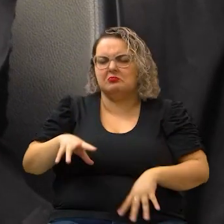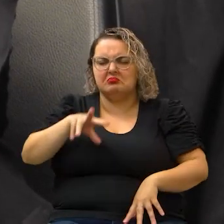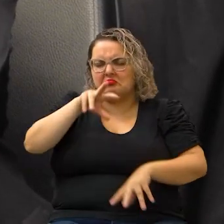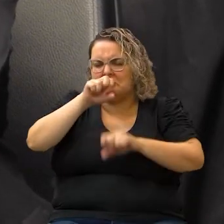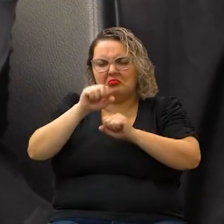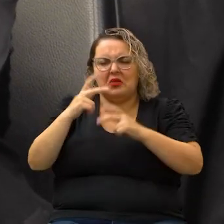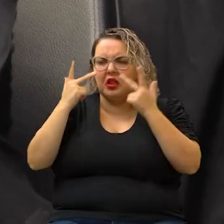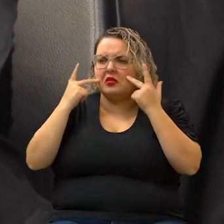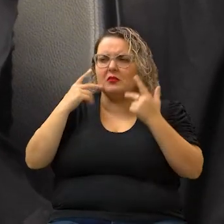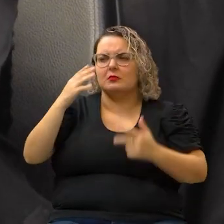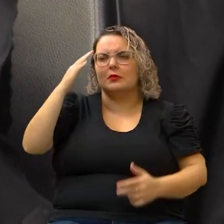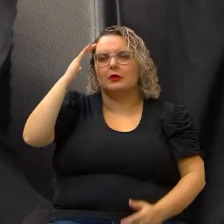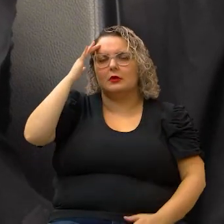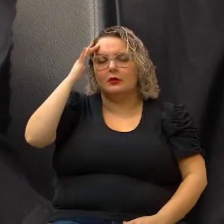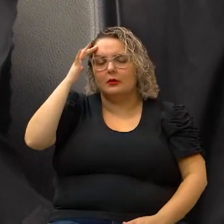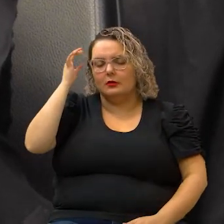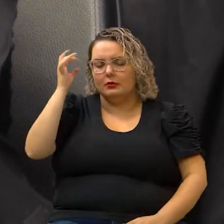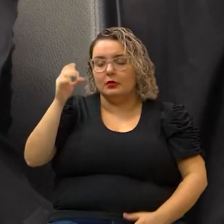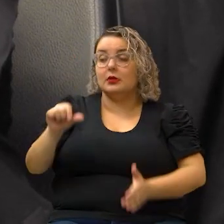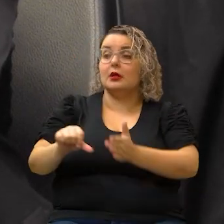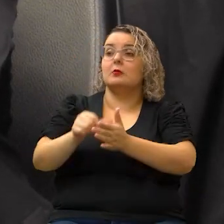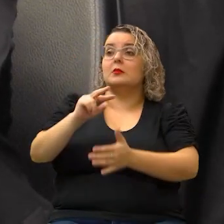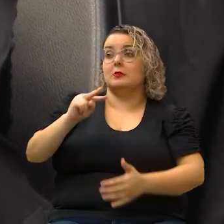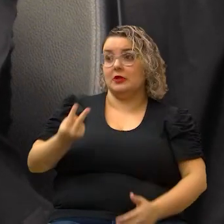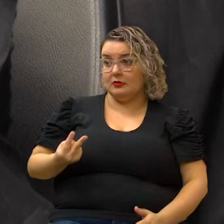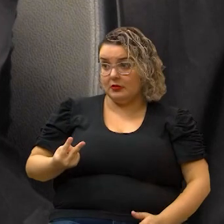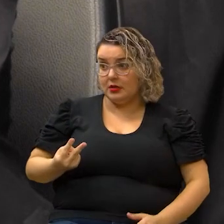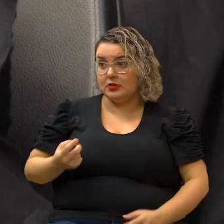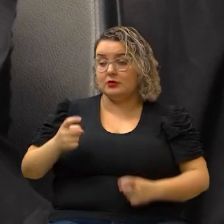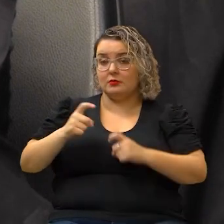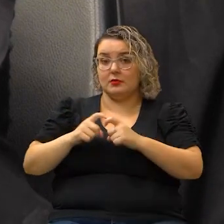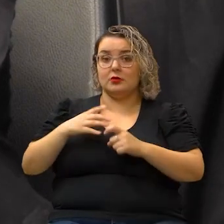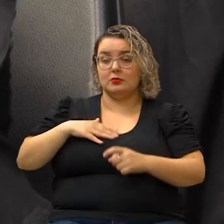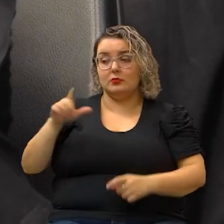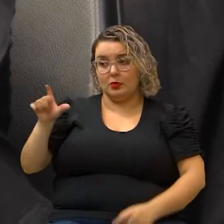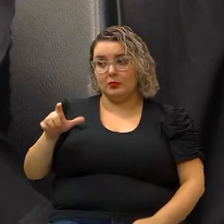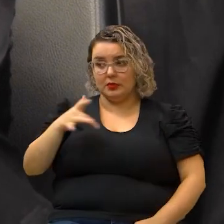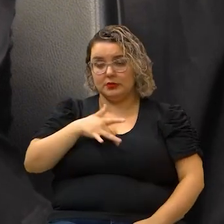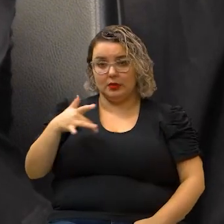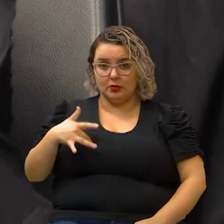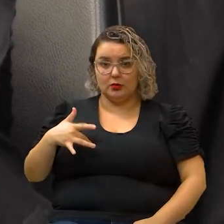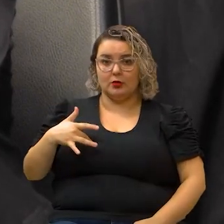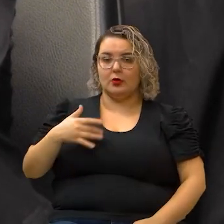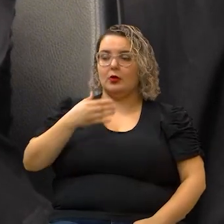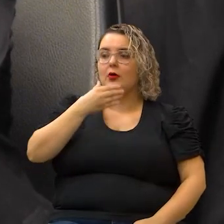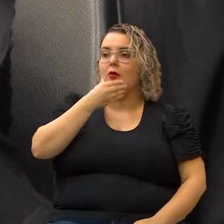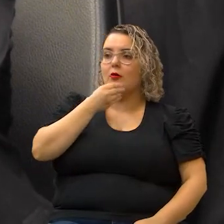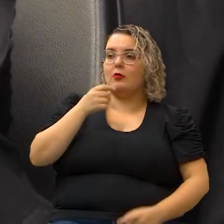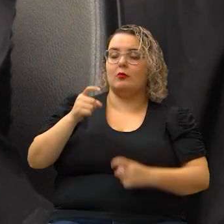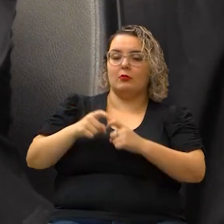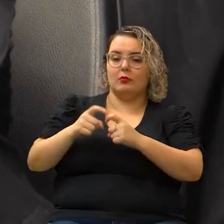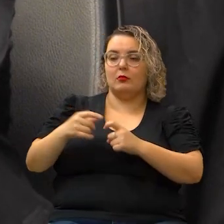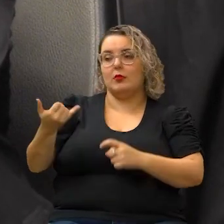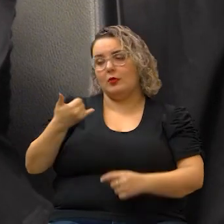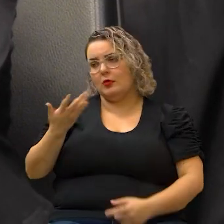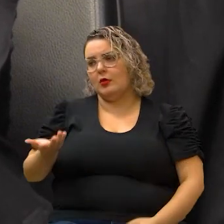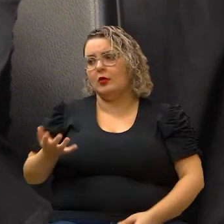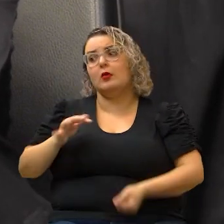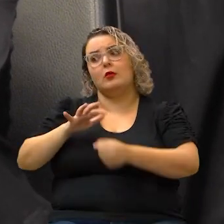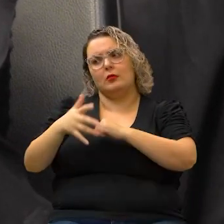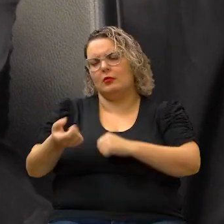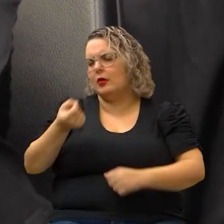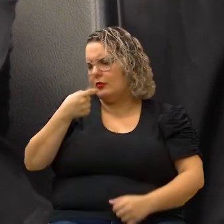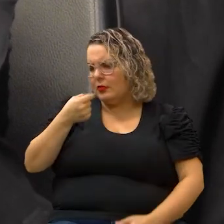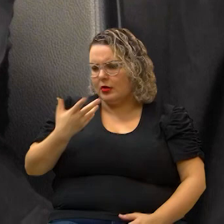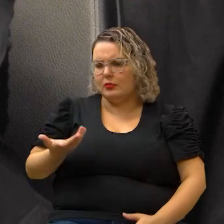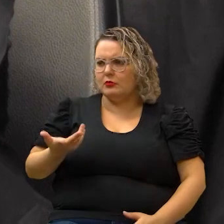tinha dor na cabeça. E a primeira vez que eu fui no médico, no meu convênio e tudo, o médico falou, o senhor está com Covid e tal, mas